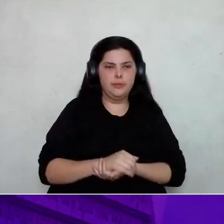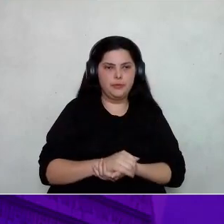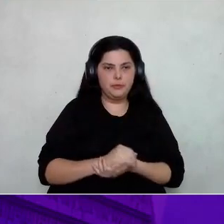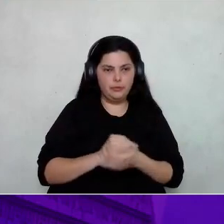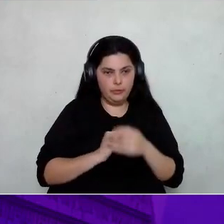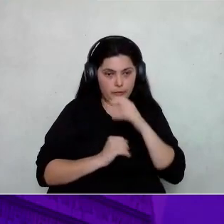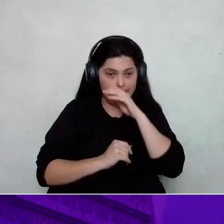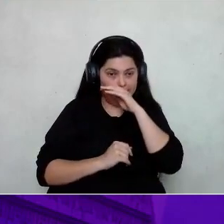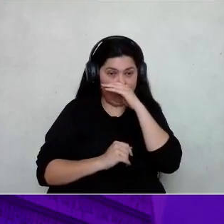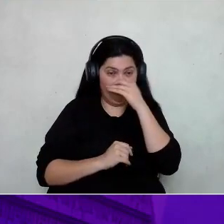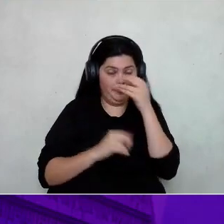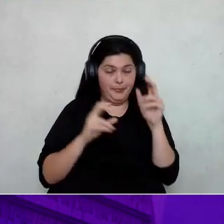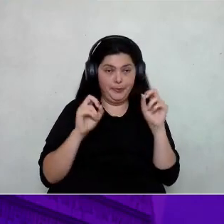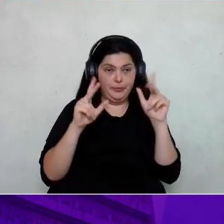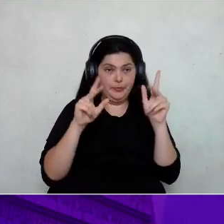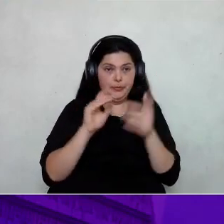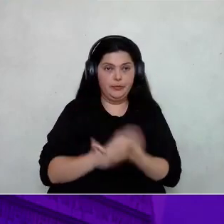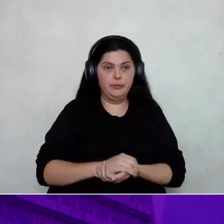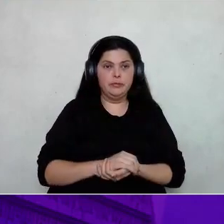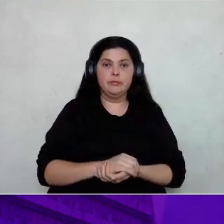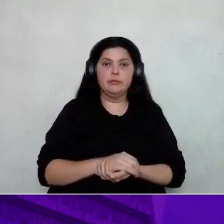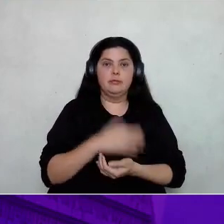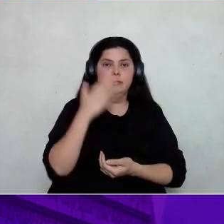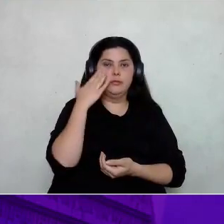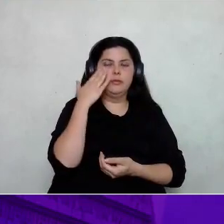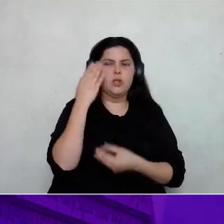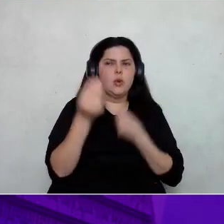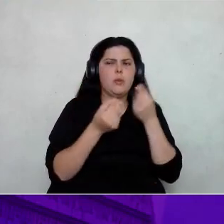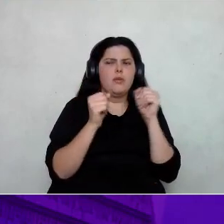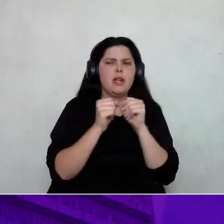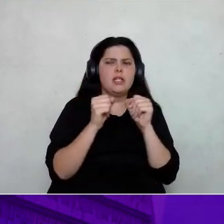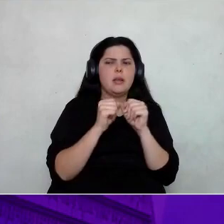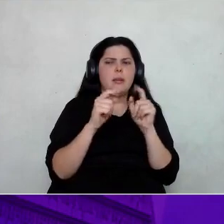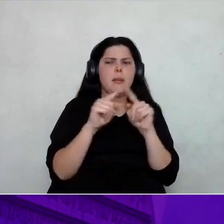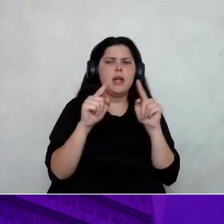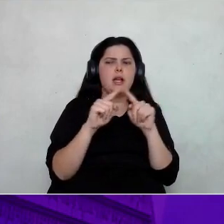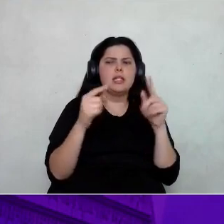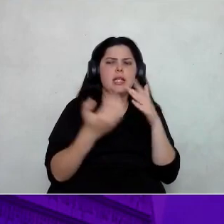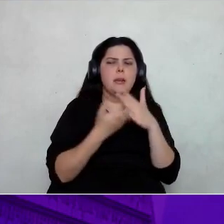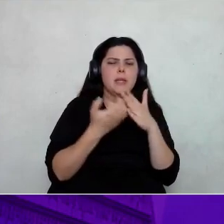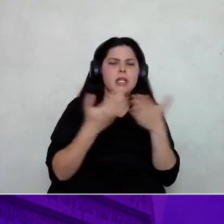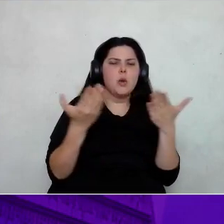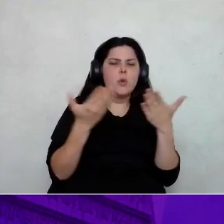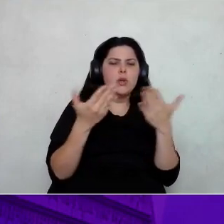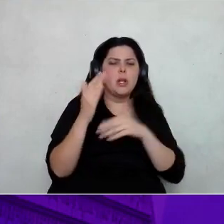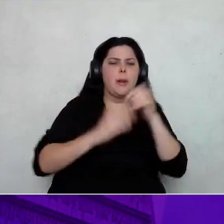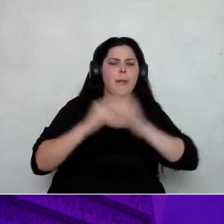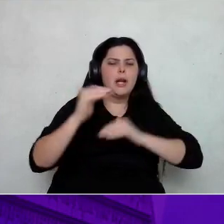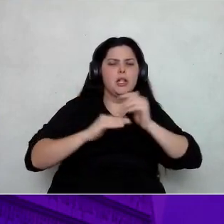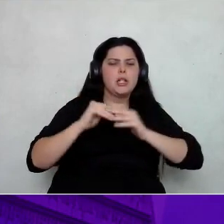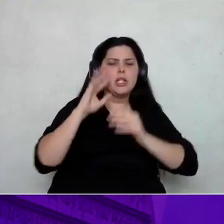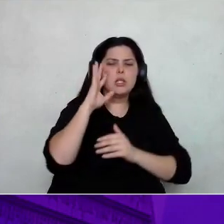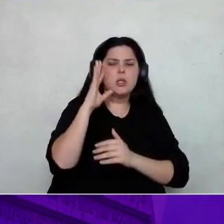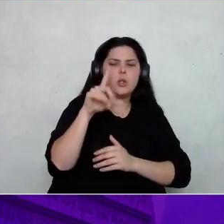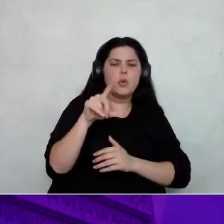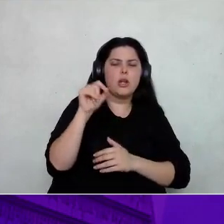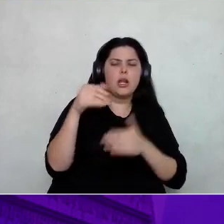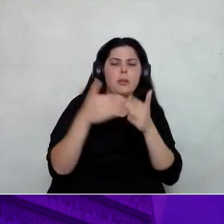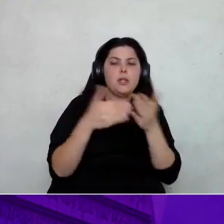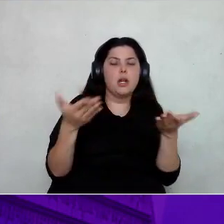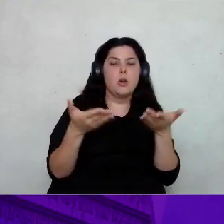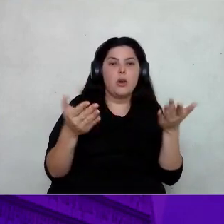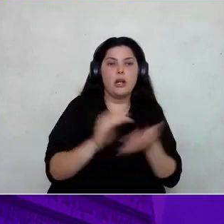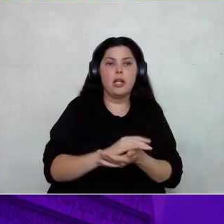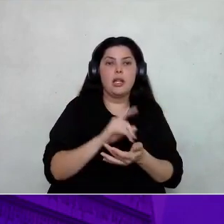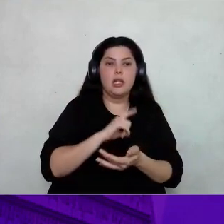Ok, então a gente já sabe como fazer. Mas como que eu posso fazer isso na minha empresa hoje? Como que eu posso começar a definir os limites agora? Eu tenho um monolito,